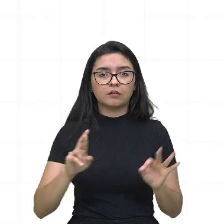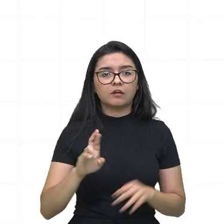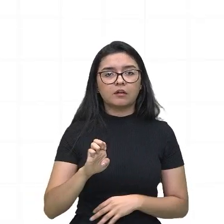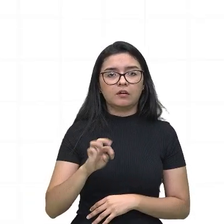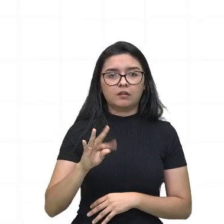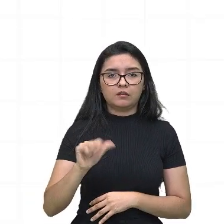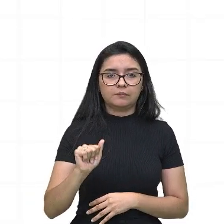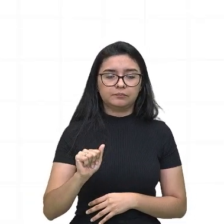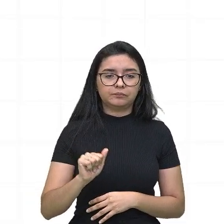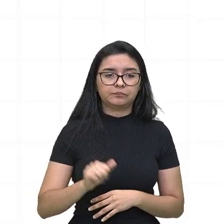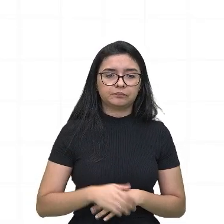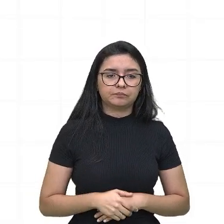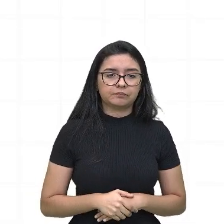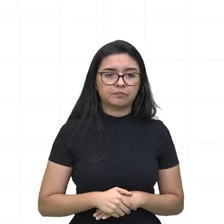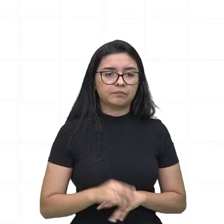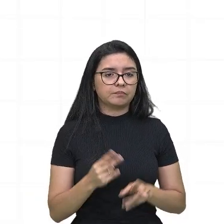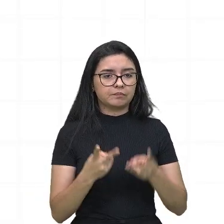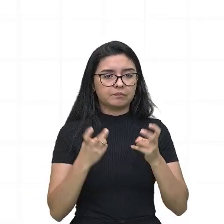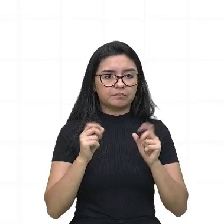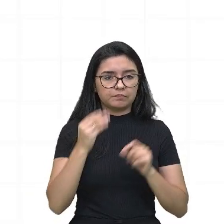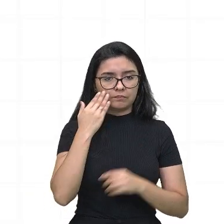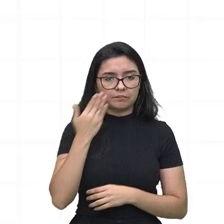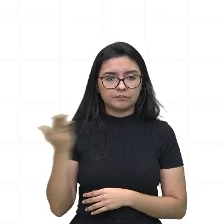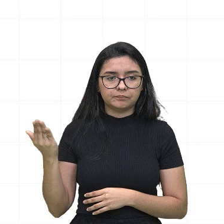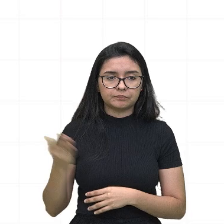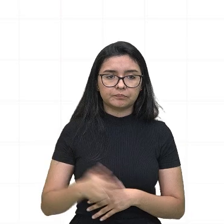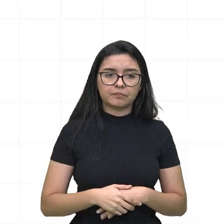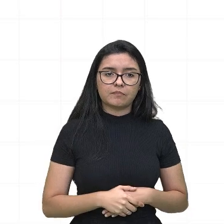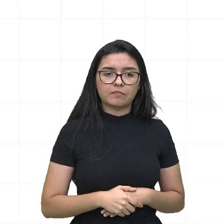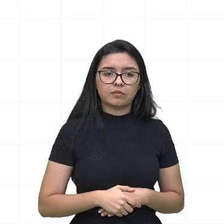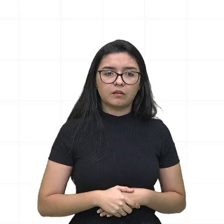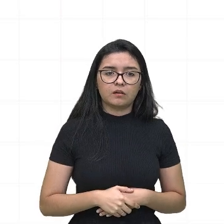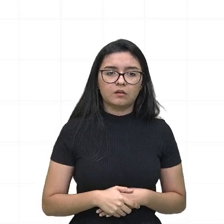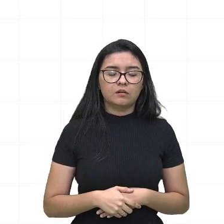bom? Então, acompanha só.